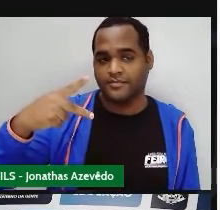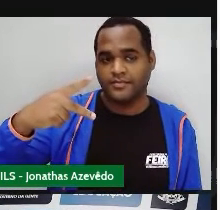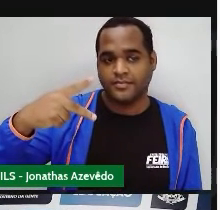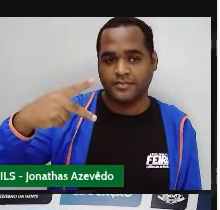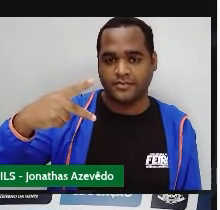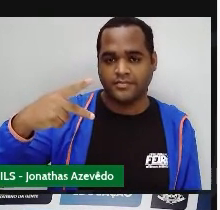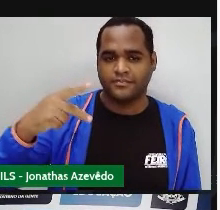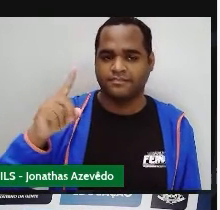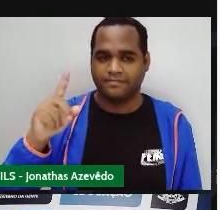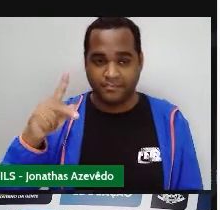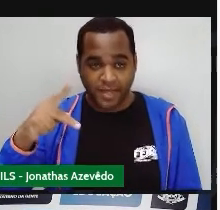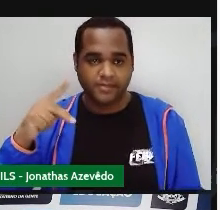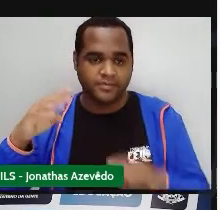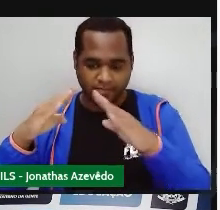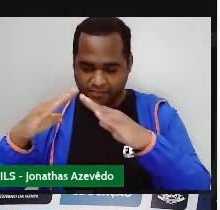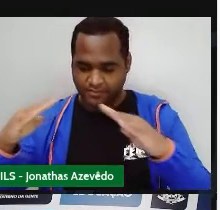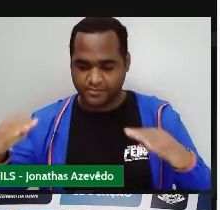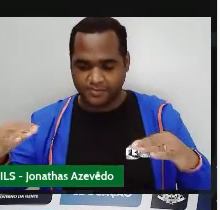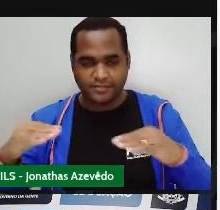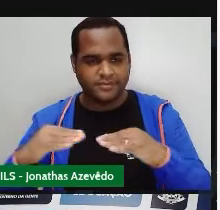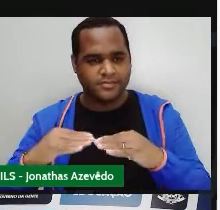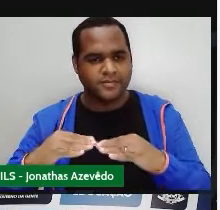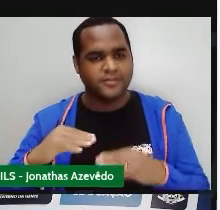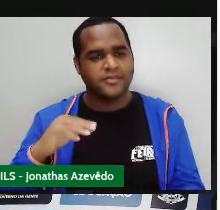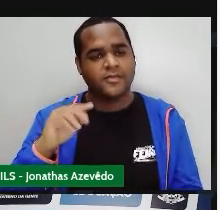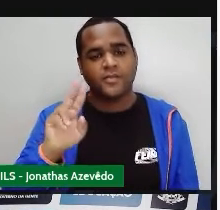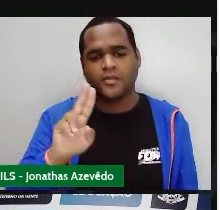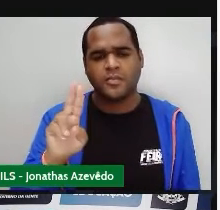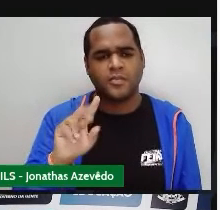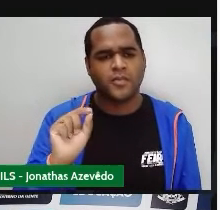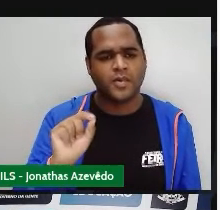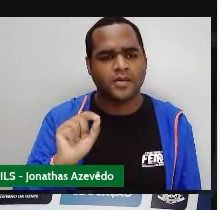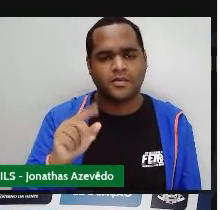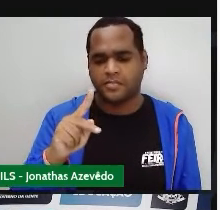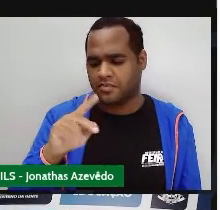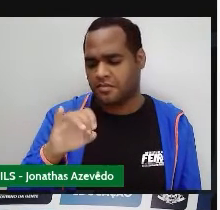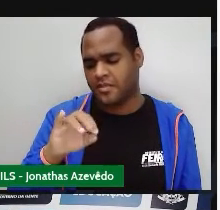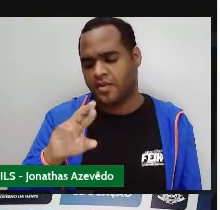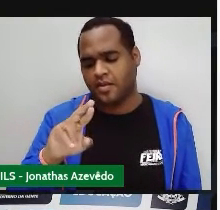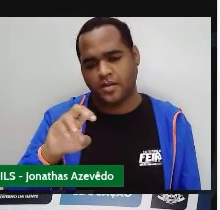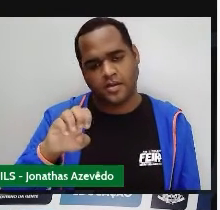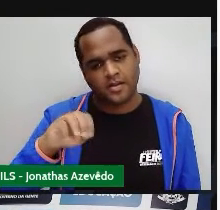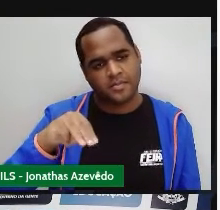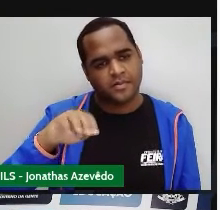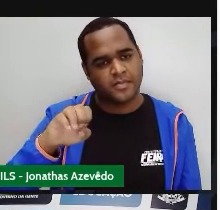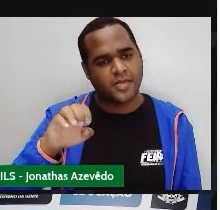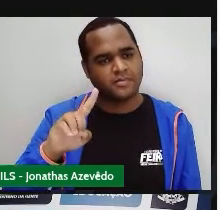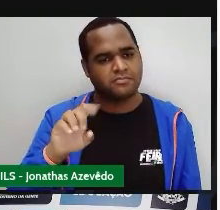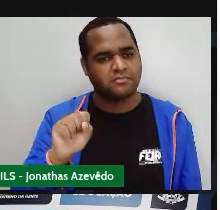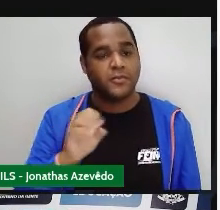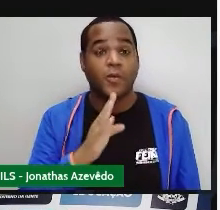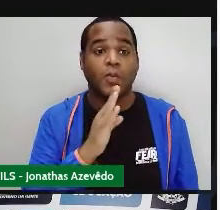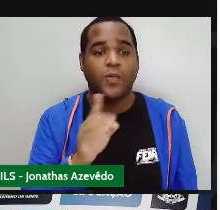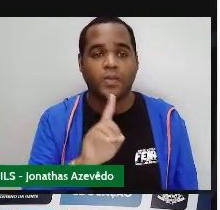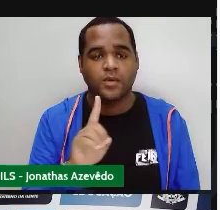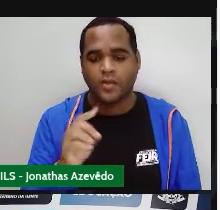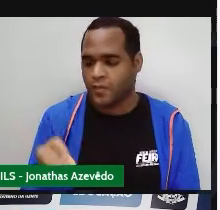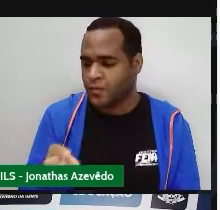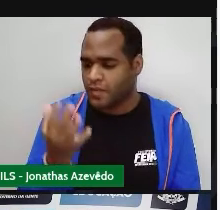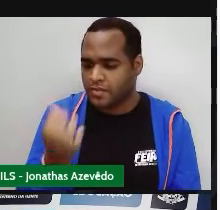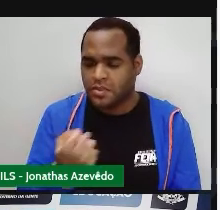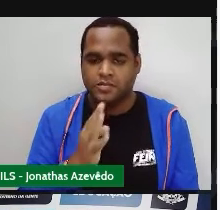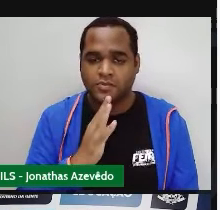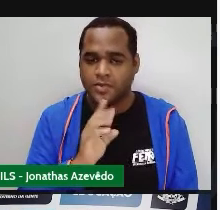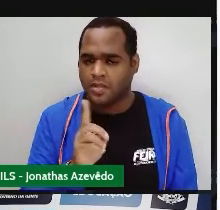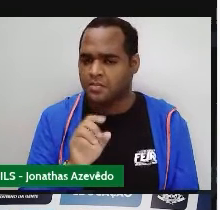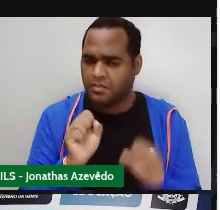pedir pirâmide O que que eu tô chamando de letra P Por que a gente também não conhece a quantidade de pirâmides é desconhecido você pode